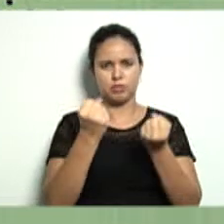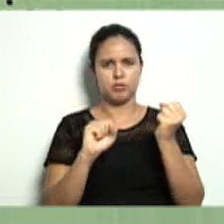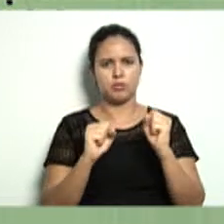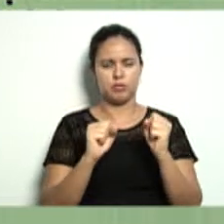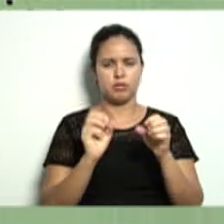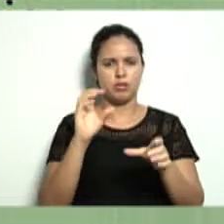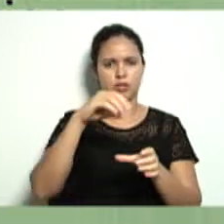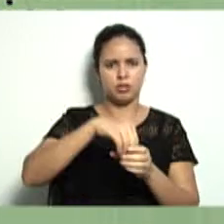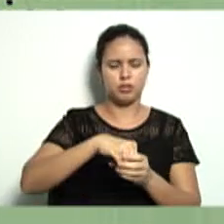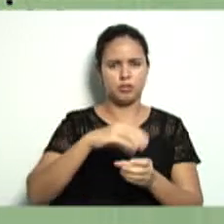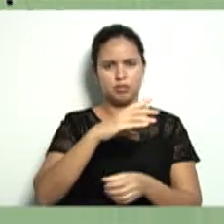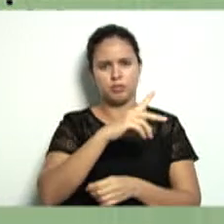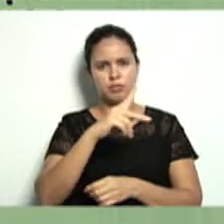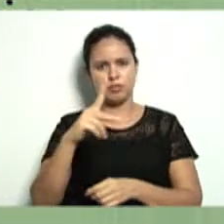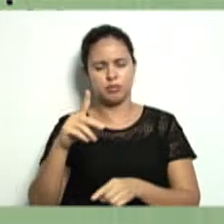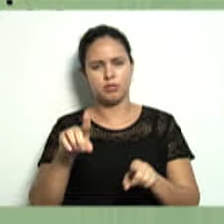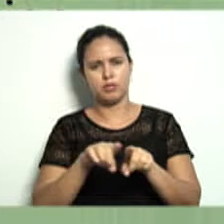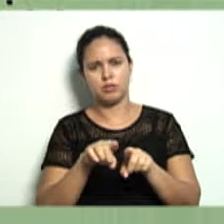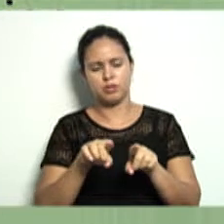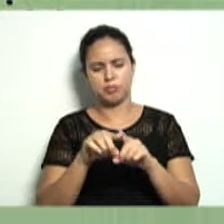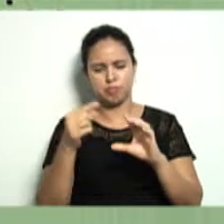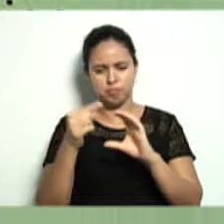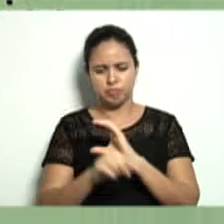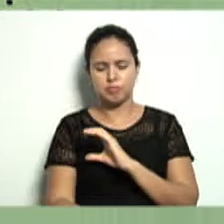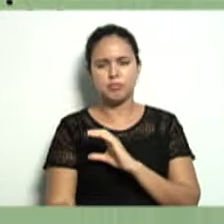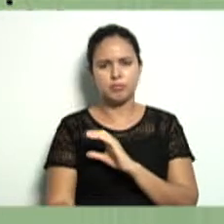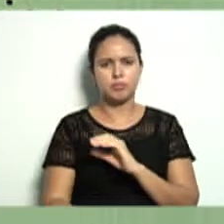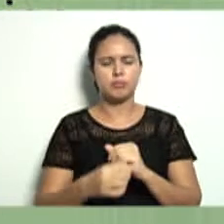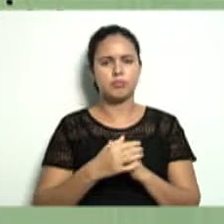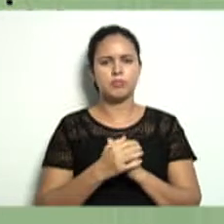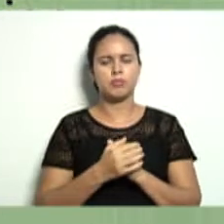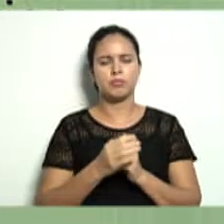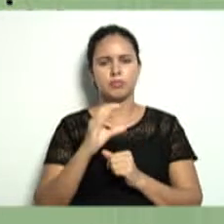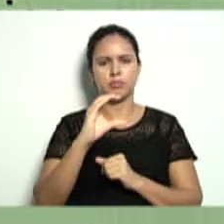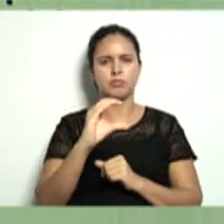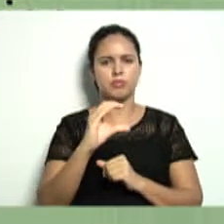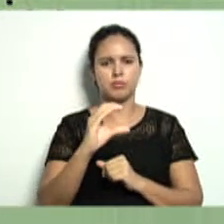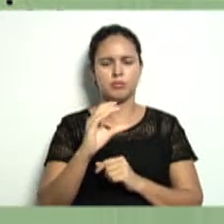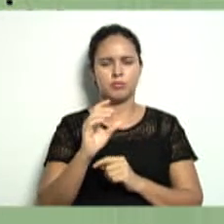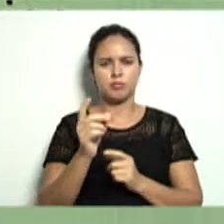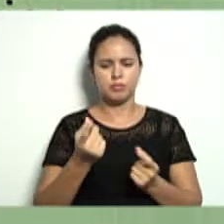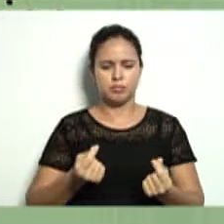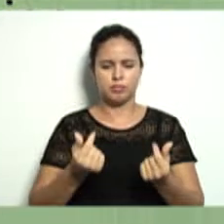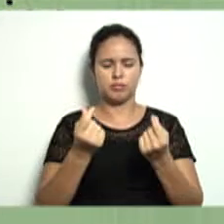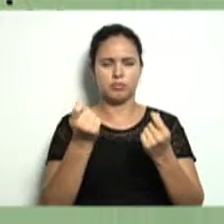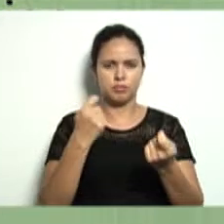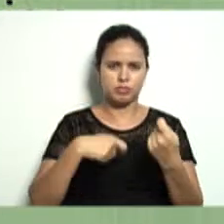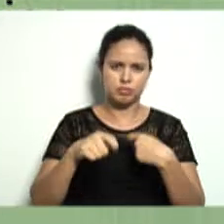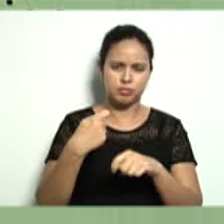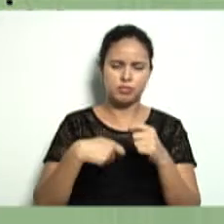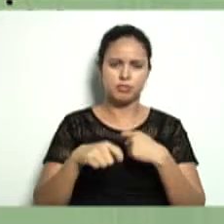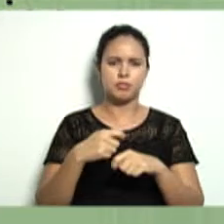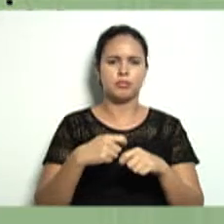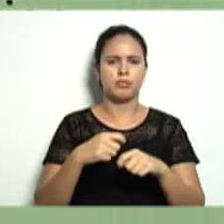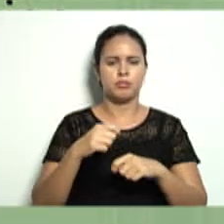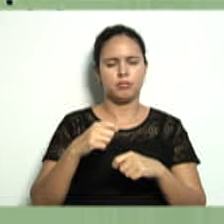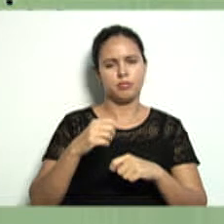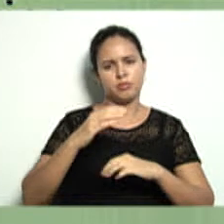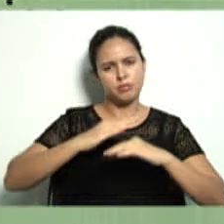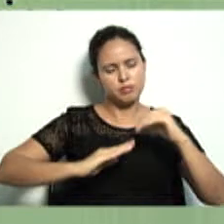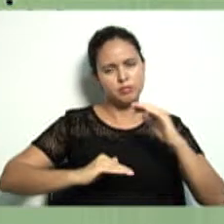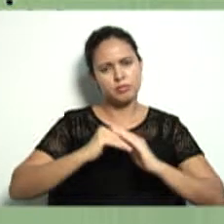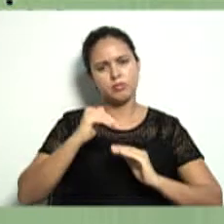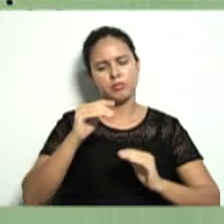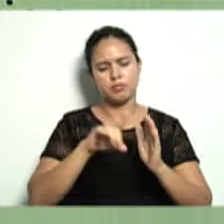e também o próprio negócio a fundo. Letra C, financeiro, habilidade de avaliar as operações financeiras